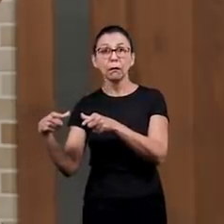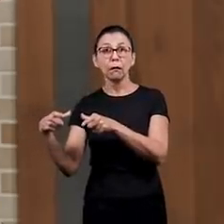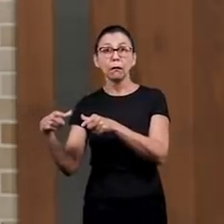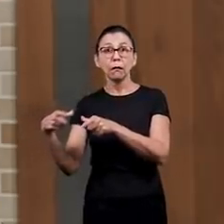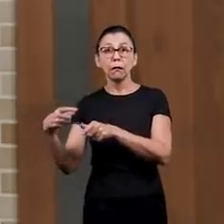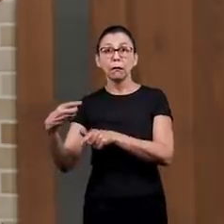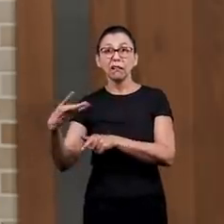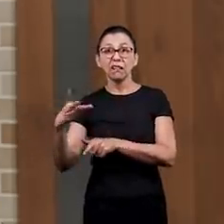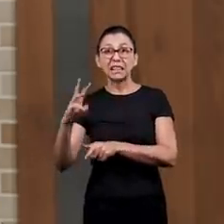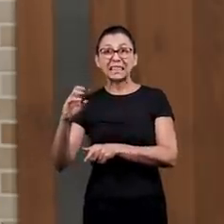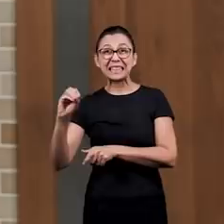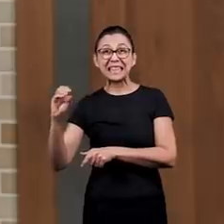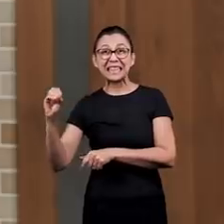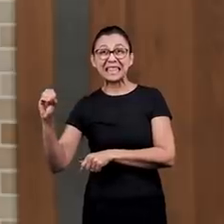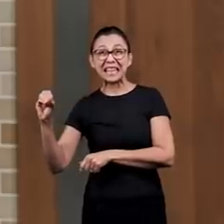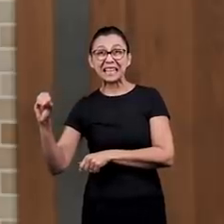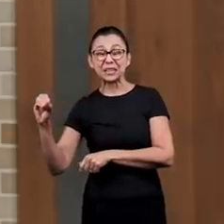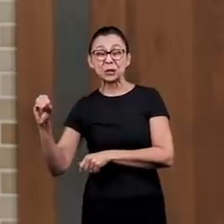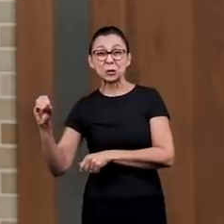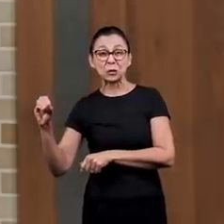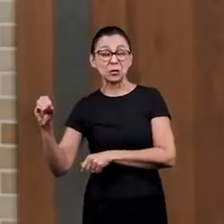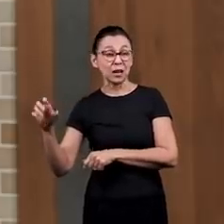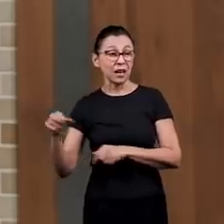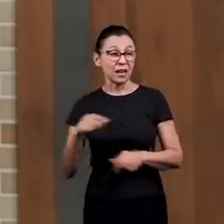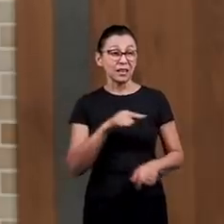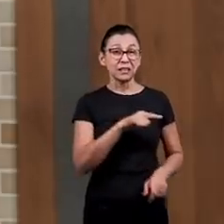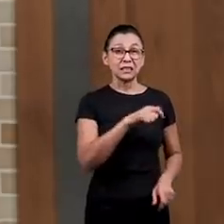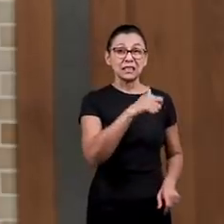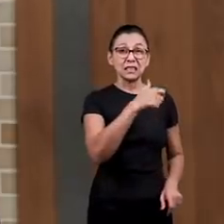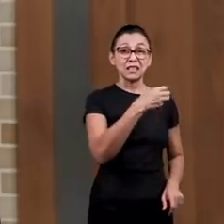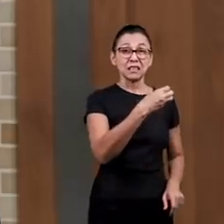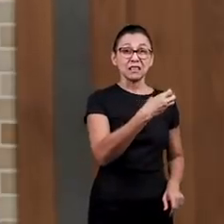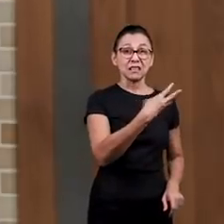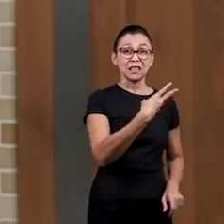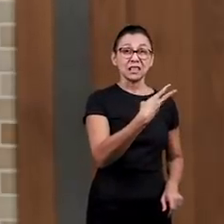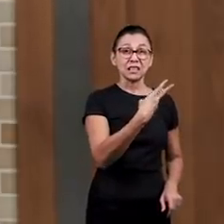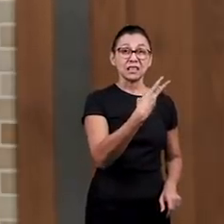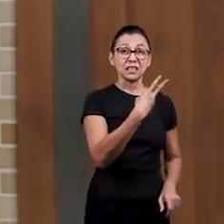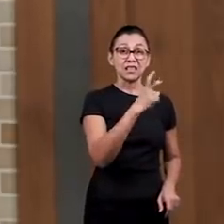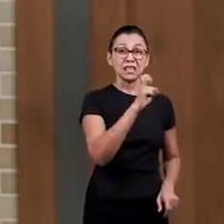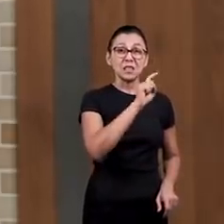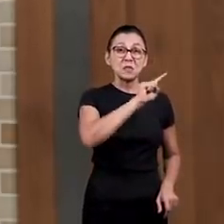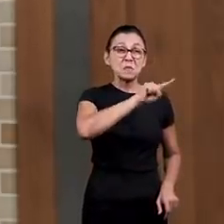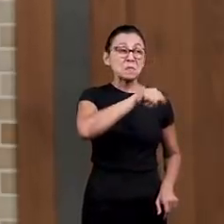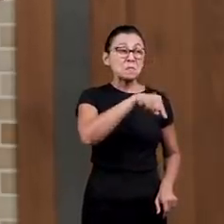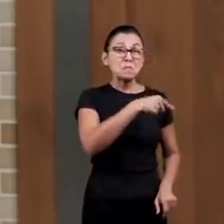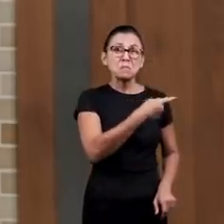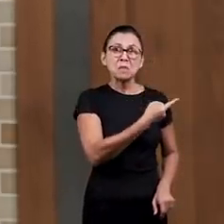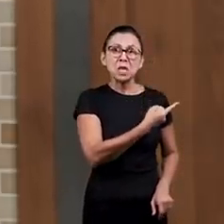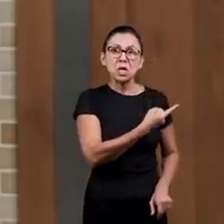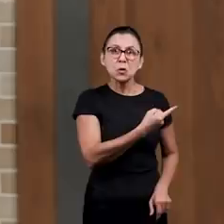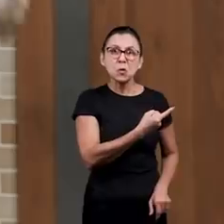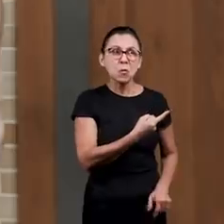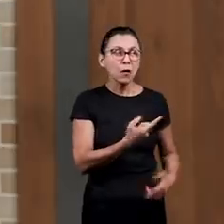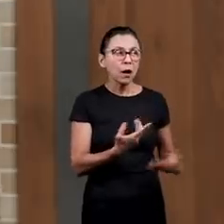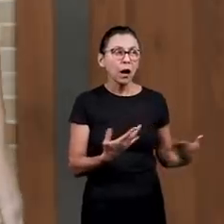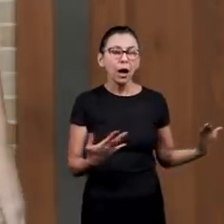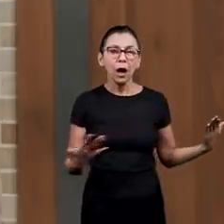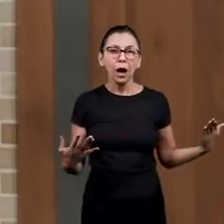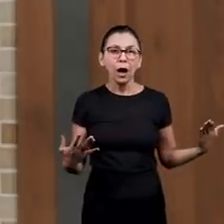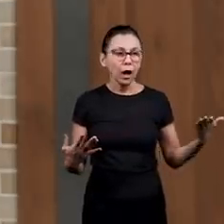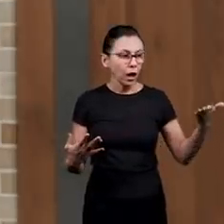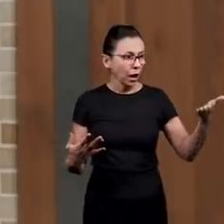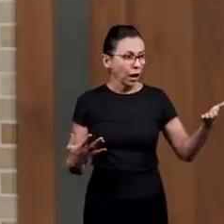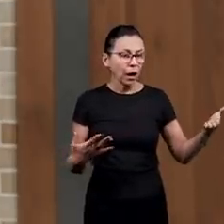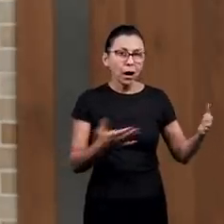com Gideão contra 135 mil homens no exército dos midianitas. Como que o exército